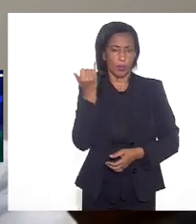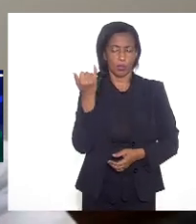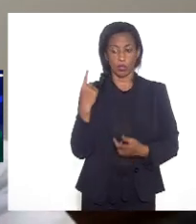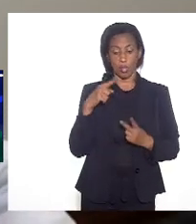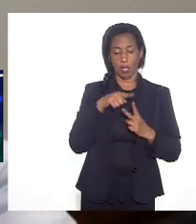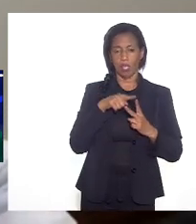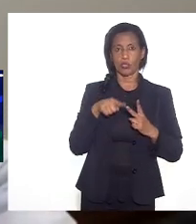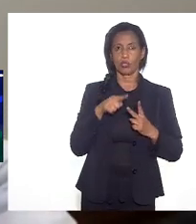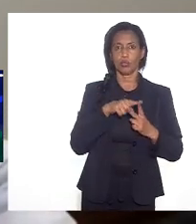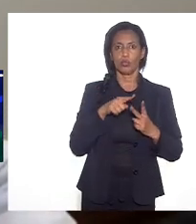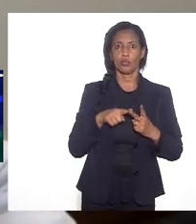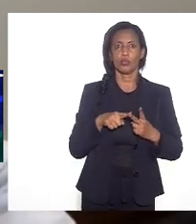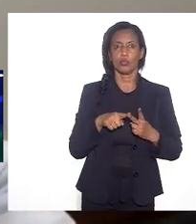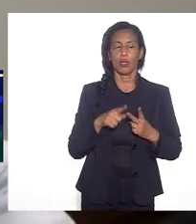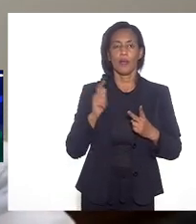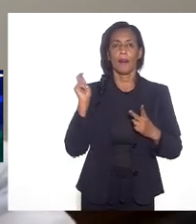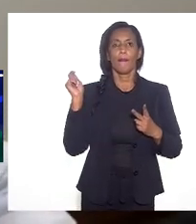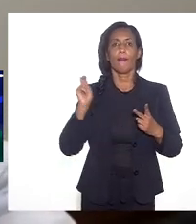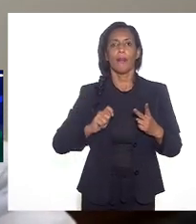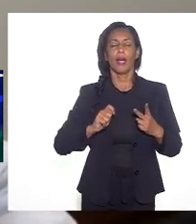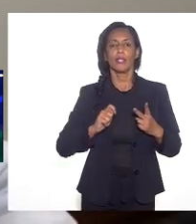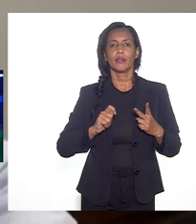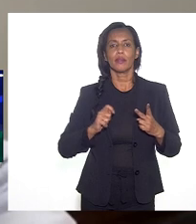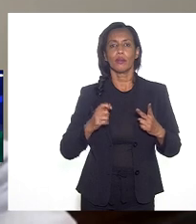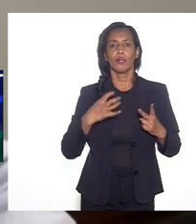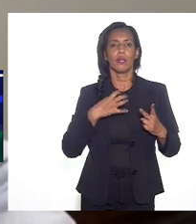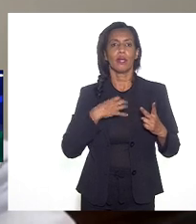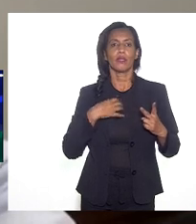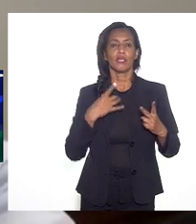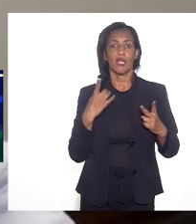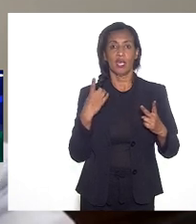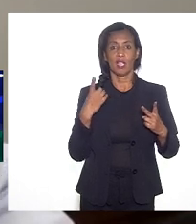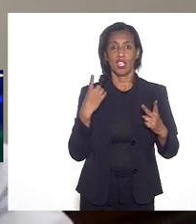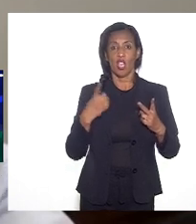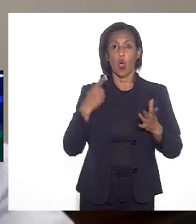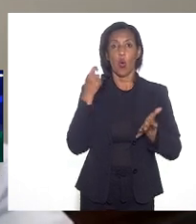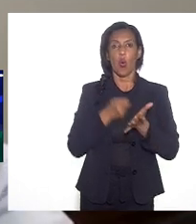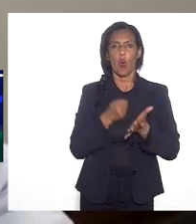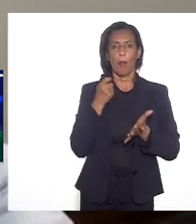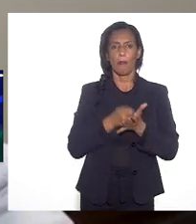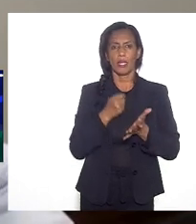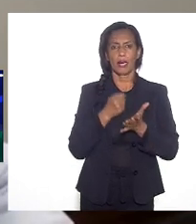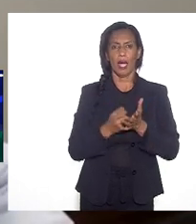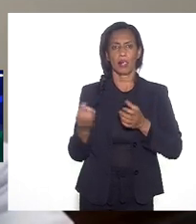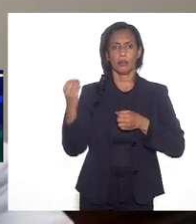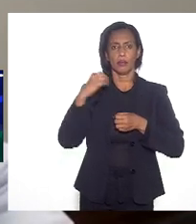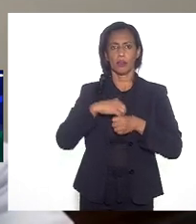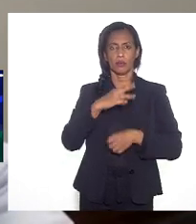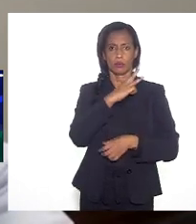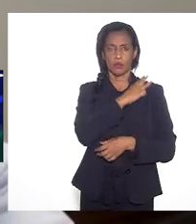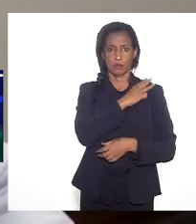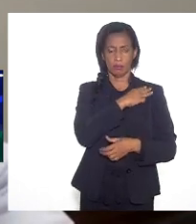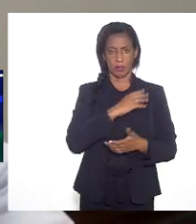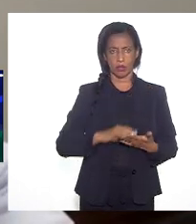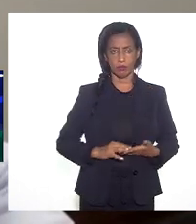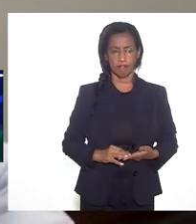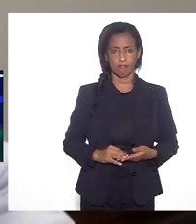apenas as duas passam a ser consideradas disciplinas obrigatórias no ensino médio.